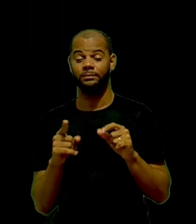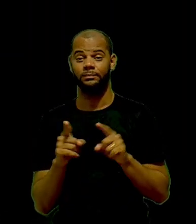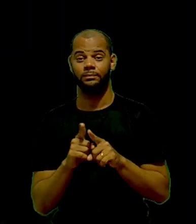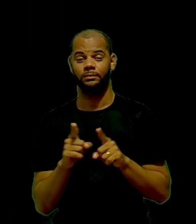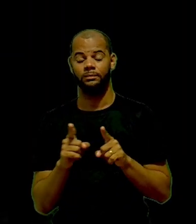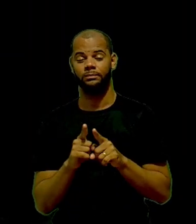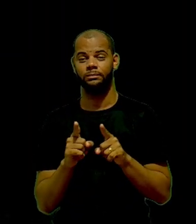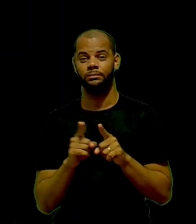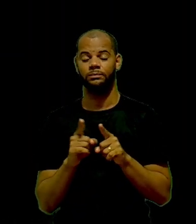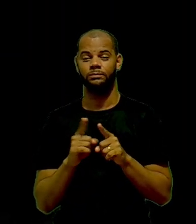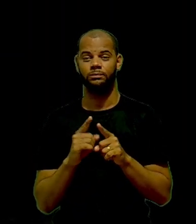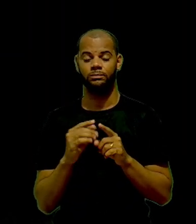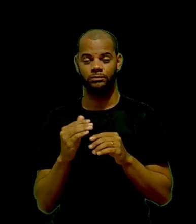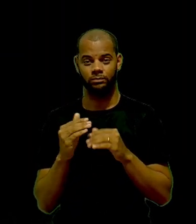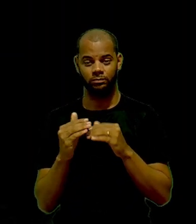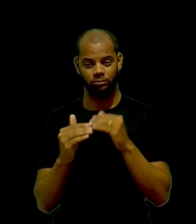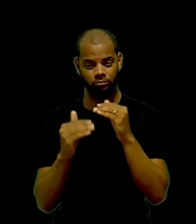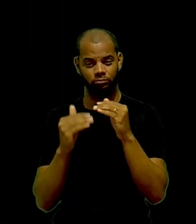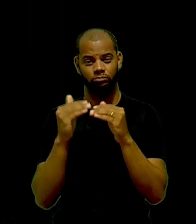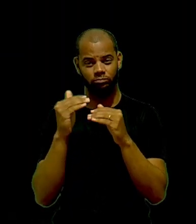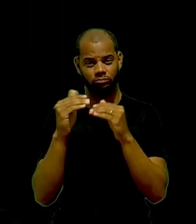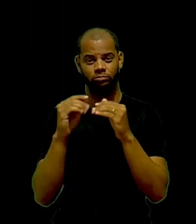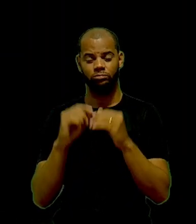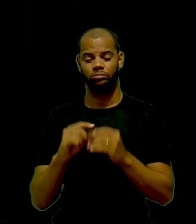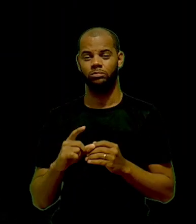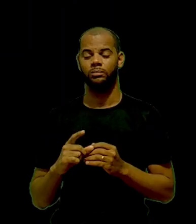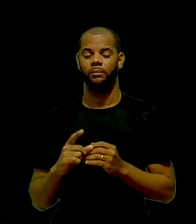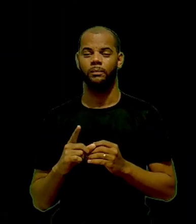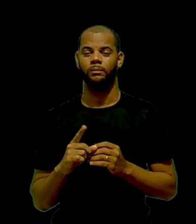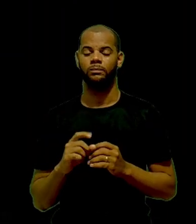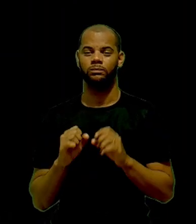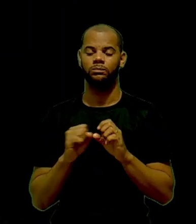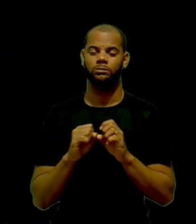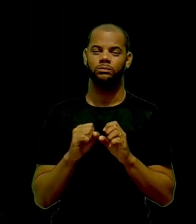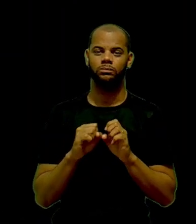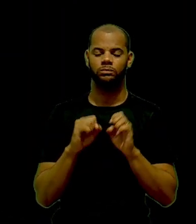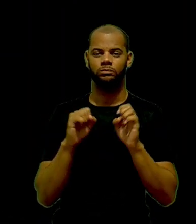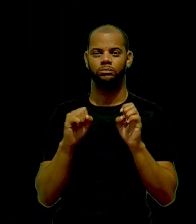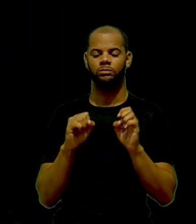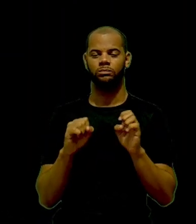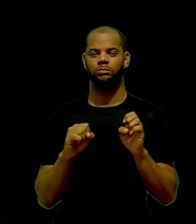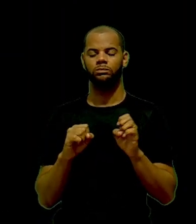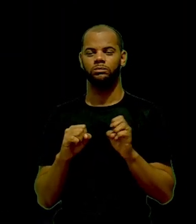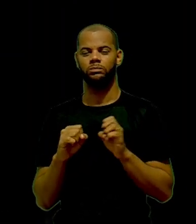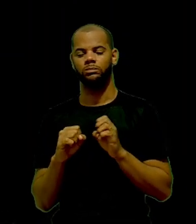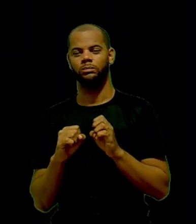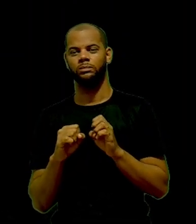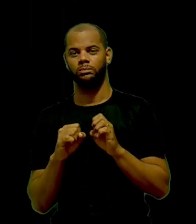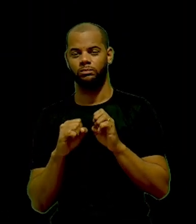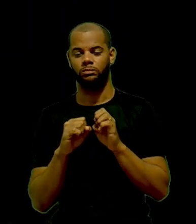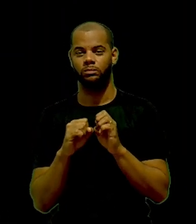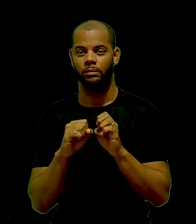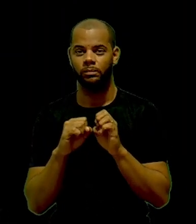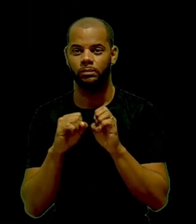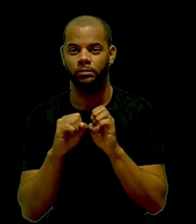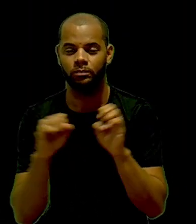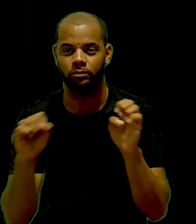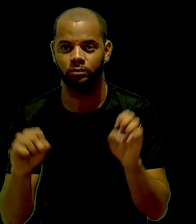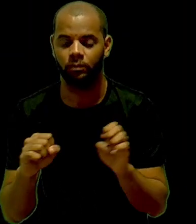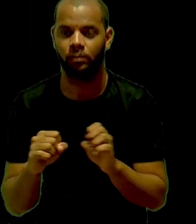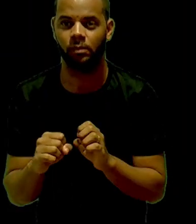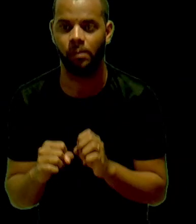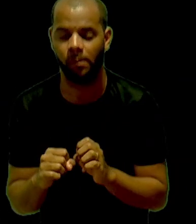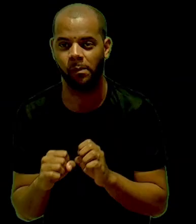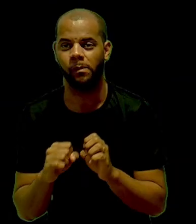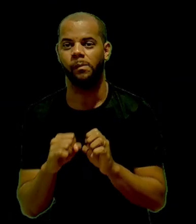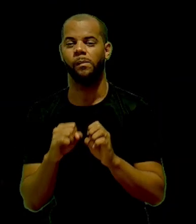também está crescendo bastante no sistema elétrico nacional e internacional.